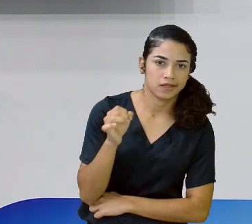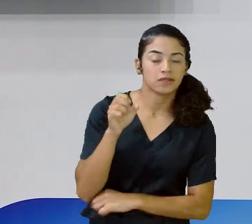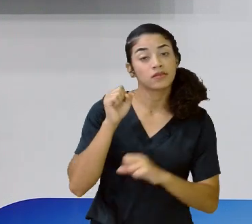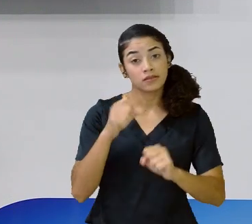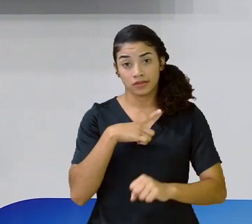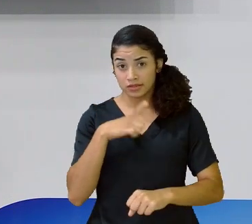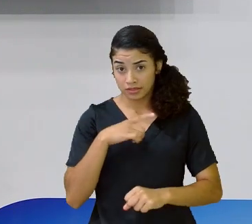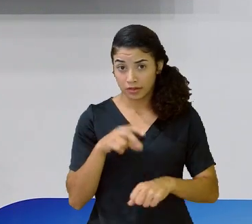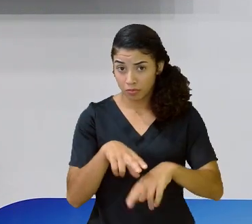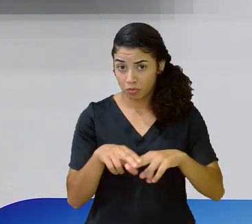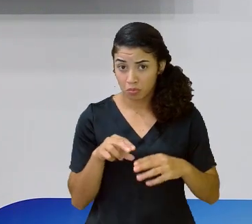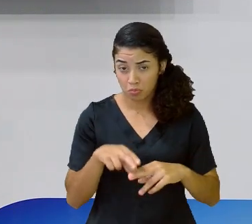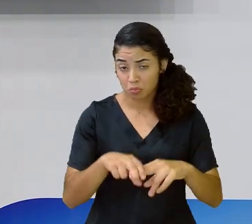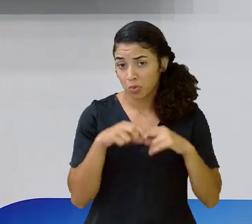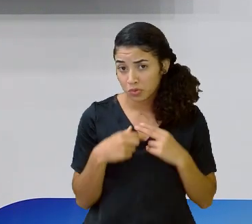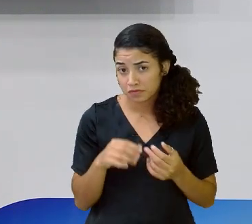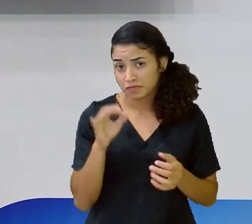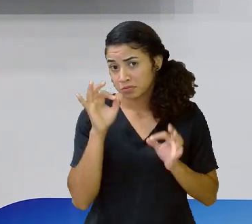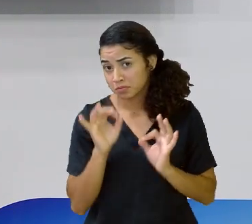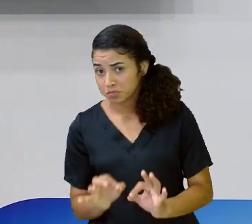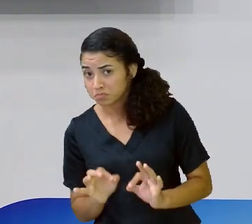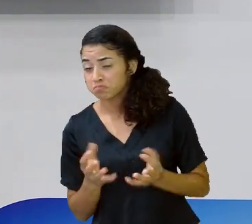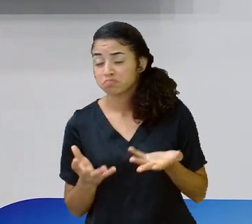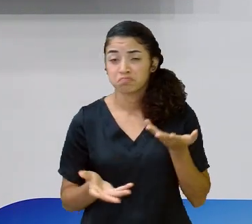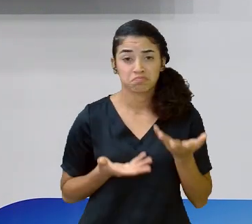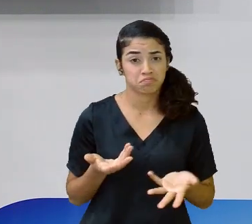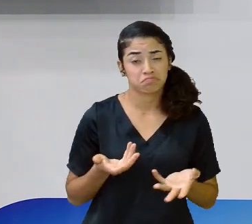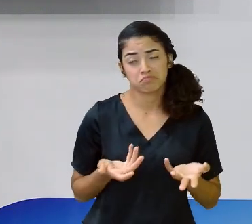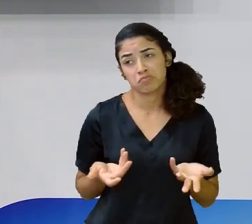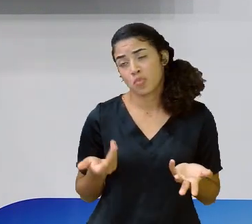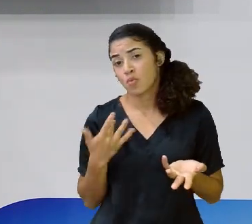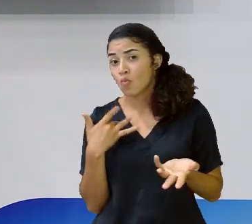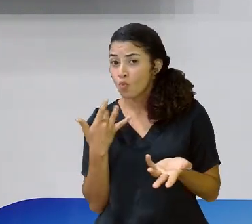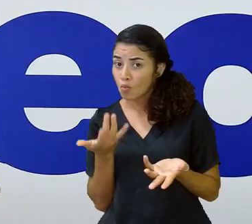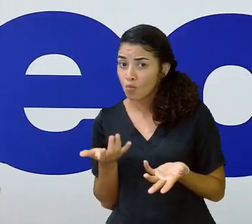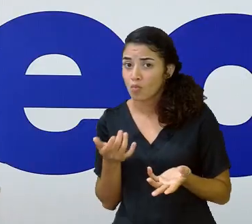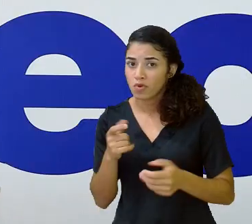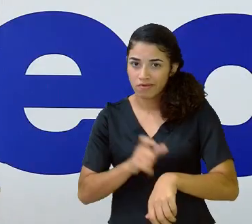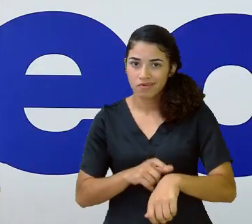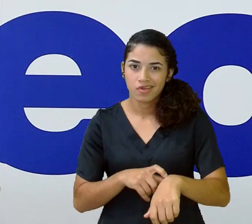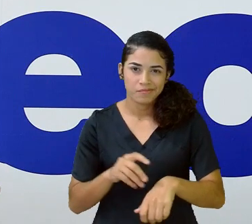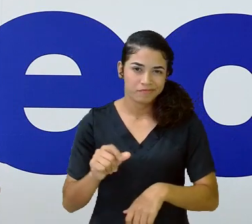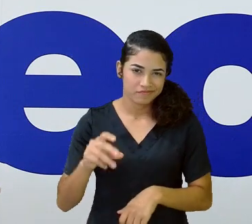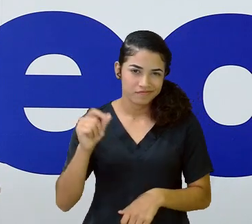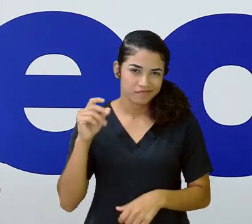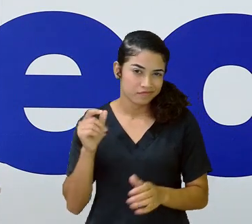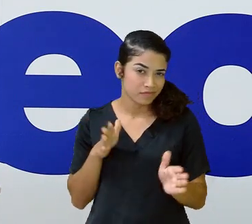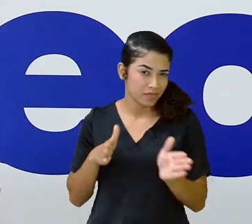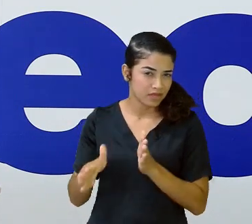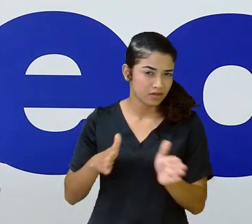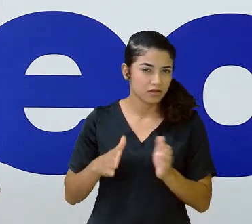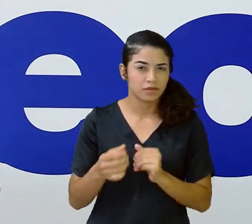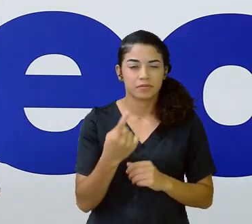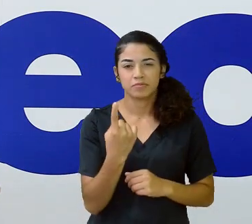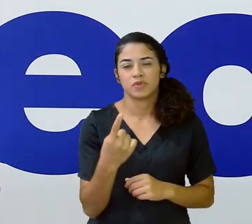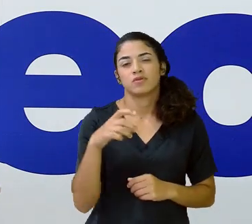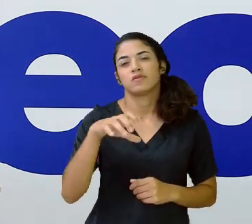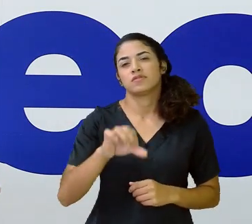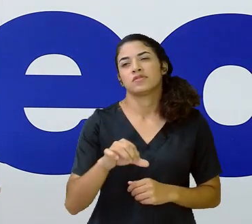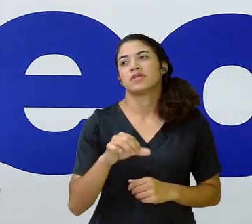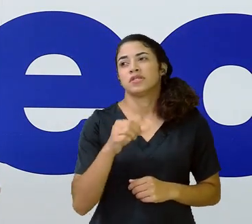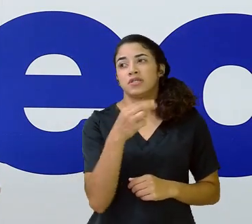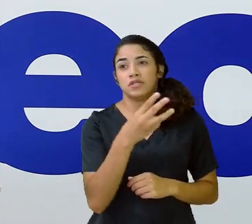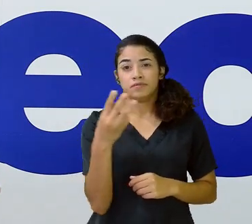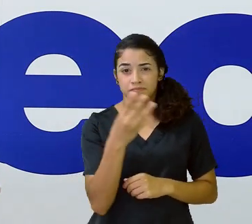motivo específico, professor Giba? O que é que o senhor acha aí, professor Giba? Nessa época, né, pensando nessa época aí,